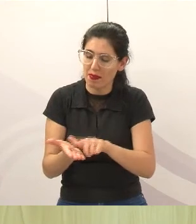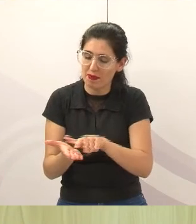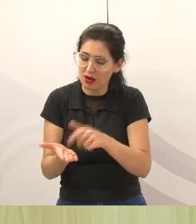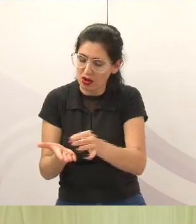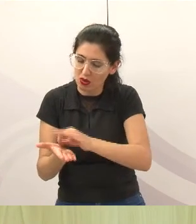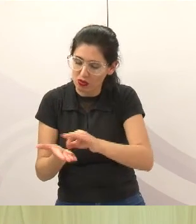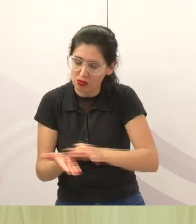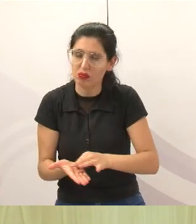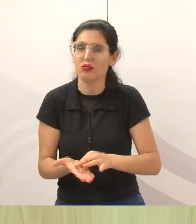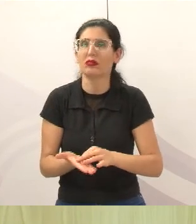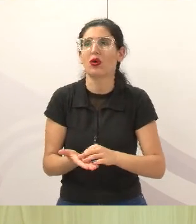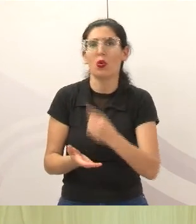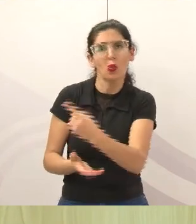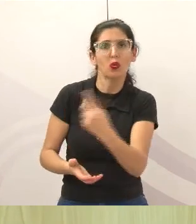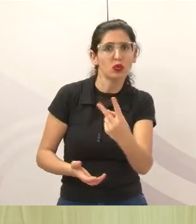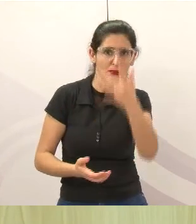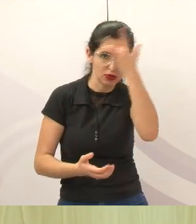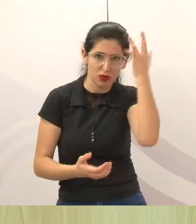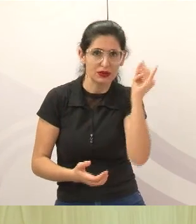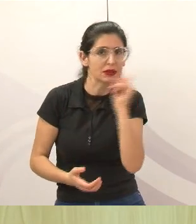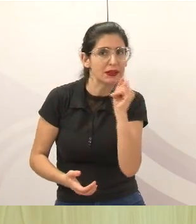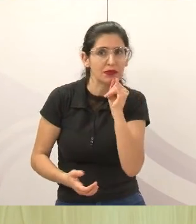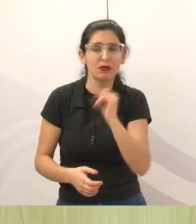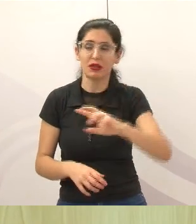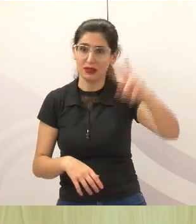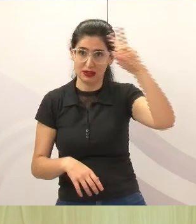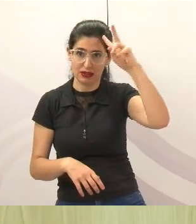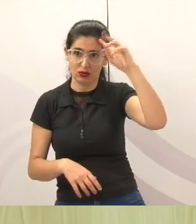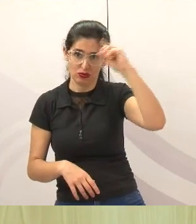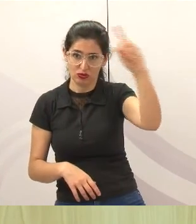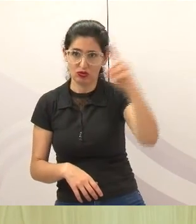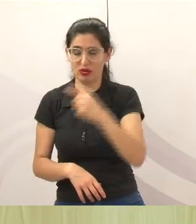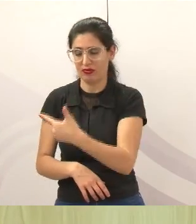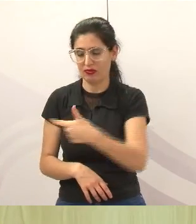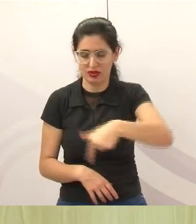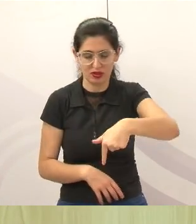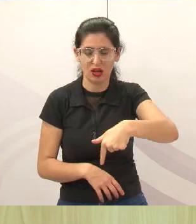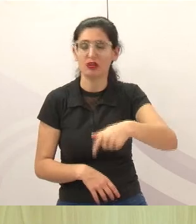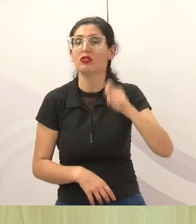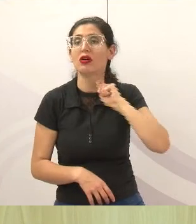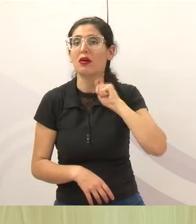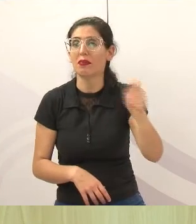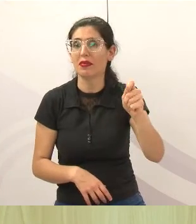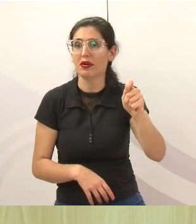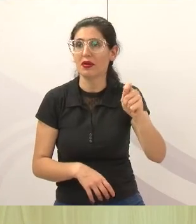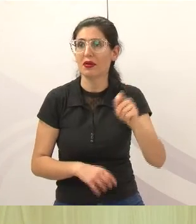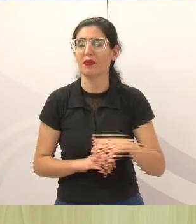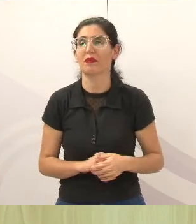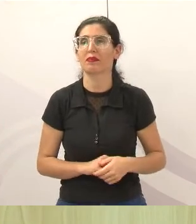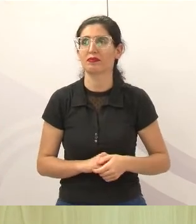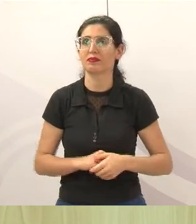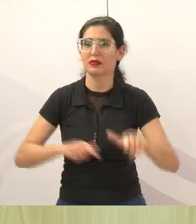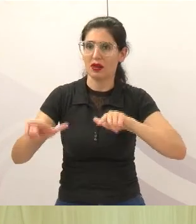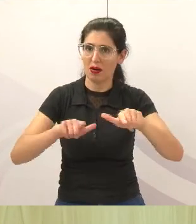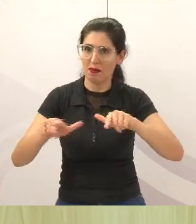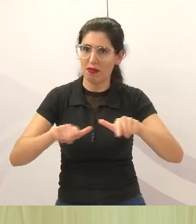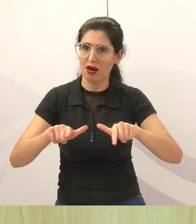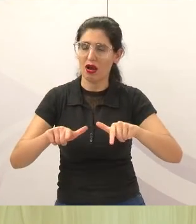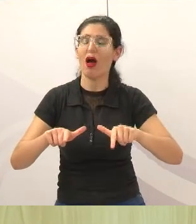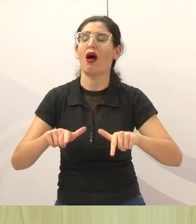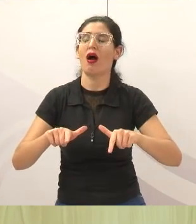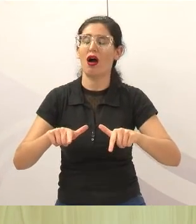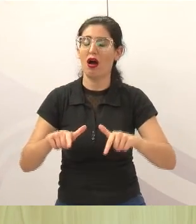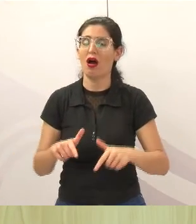prevendo para o retorno na segunda-feira, dia 27 de abril, o retorno dos trabalhos da nossa